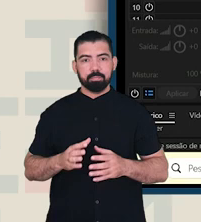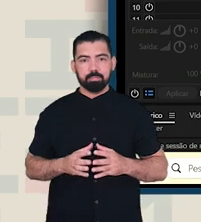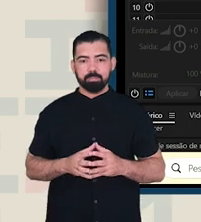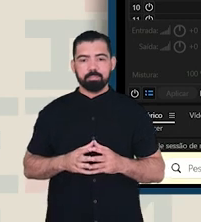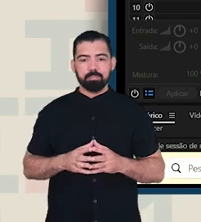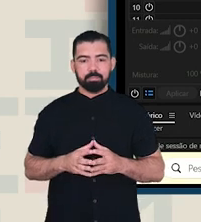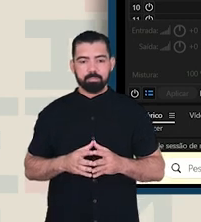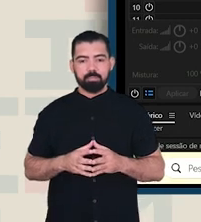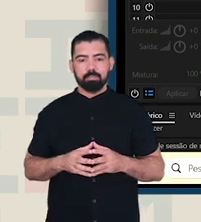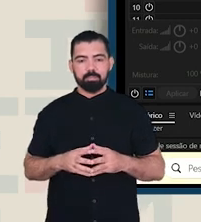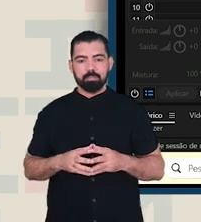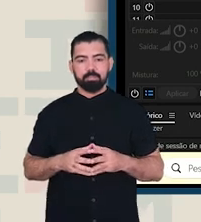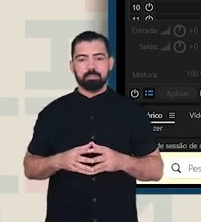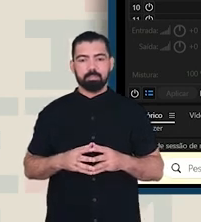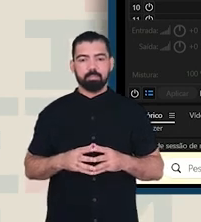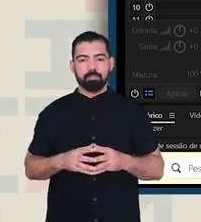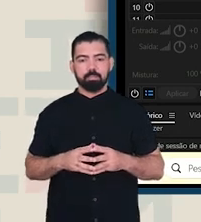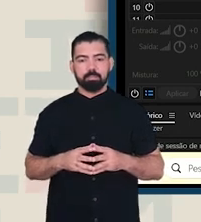A ver,